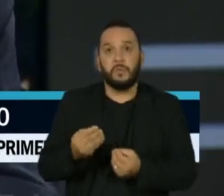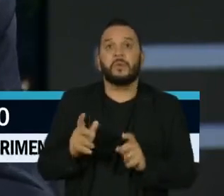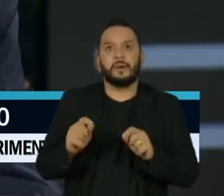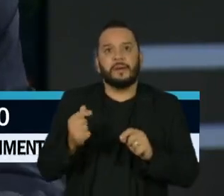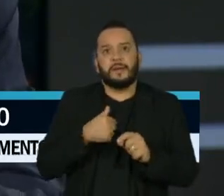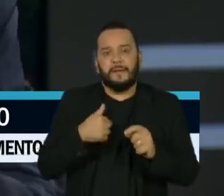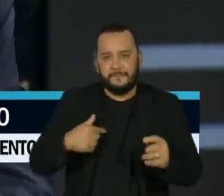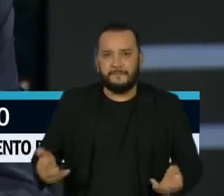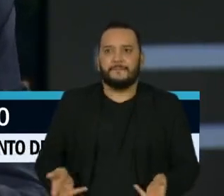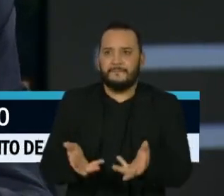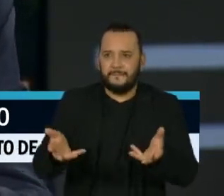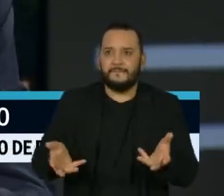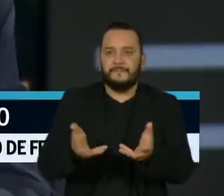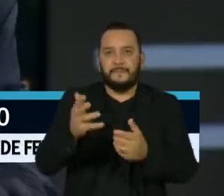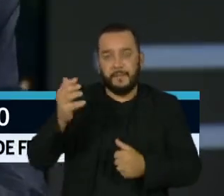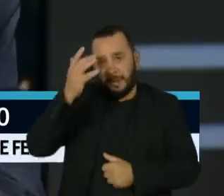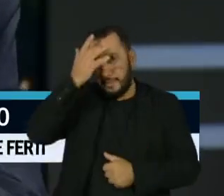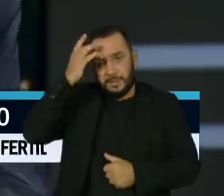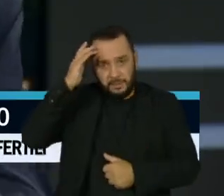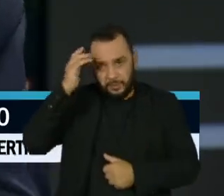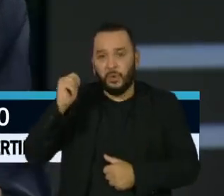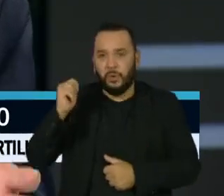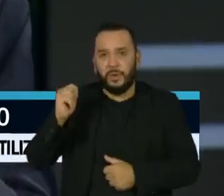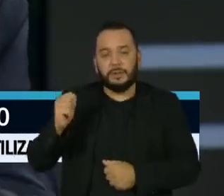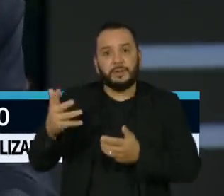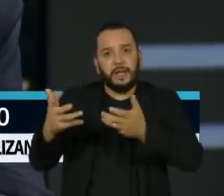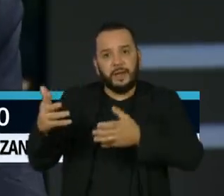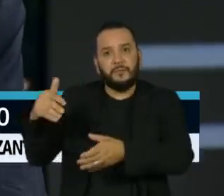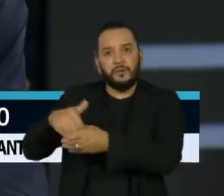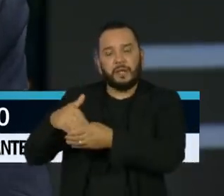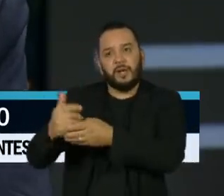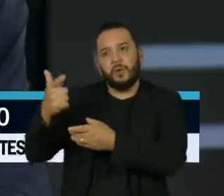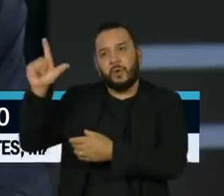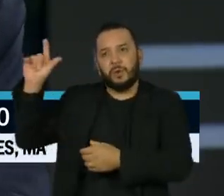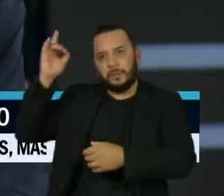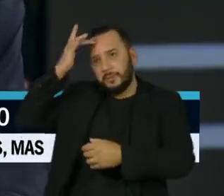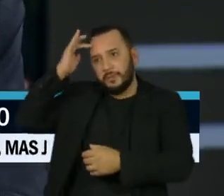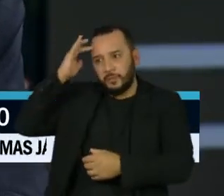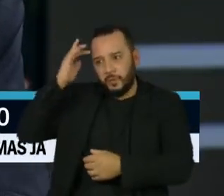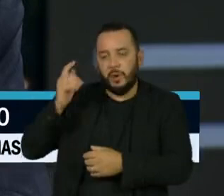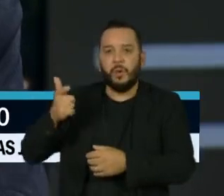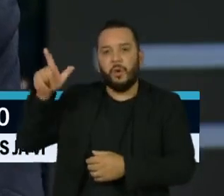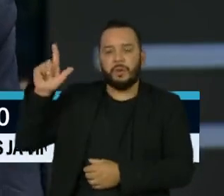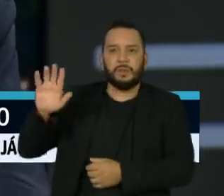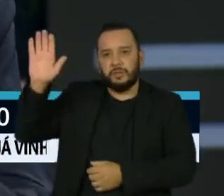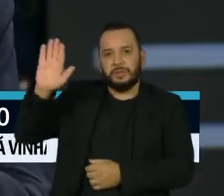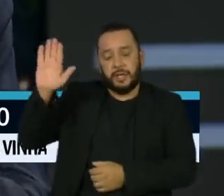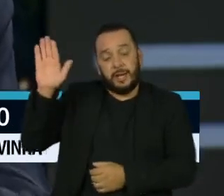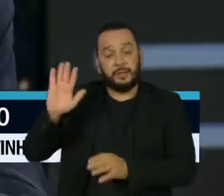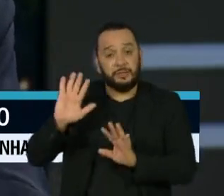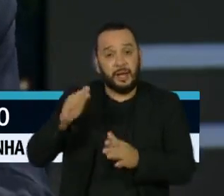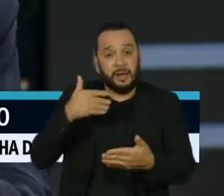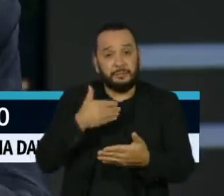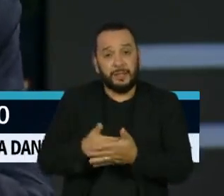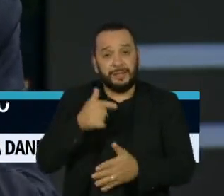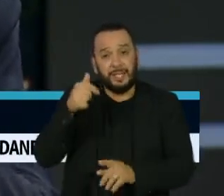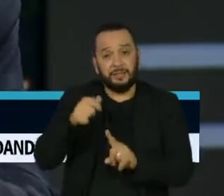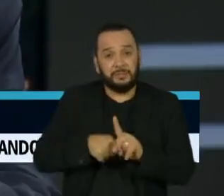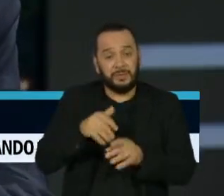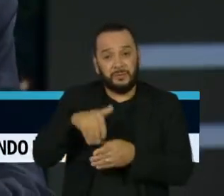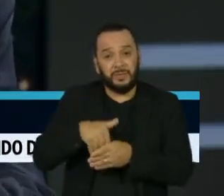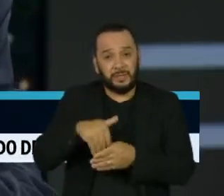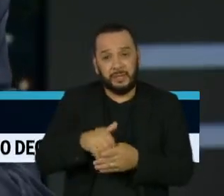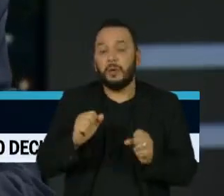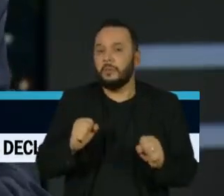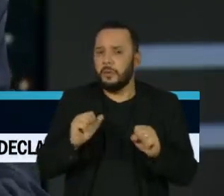polgar o eleitorado que também não empolgou e a natural porque nós estamos há sete meses das eleições E aí a tendência é que